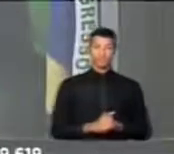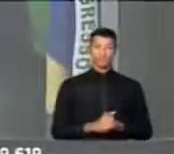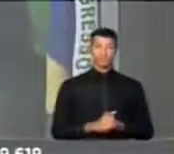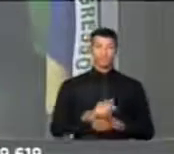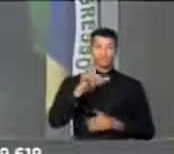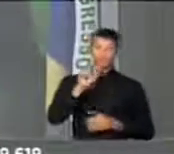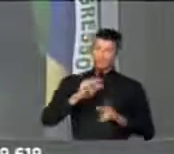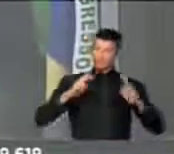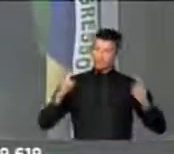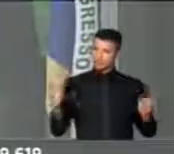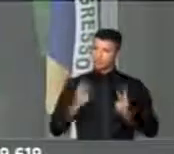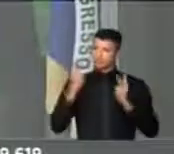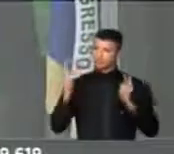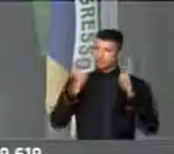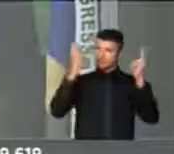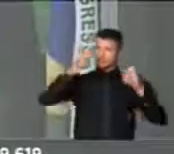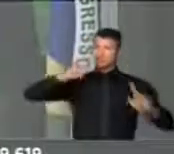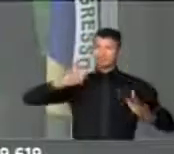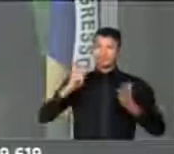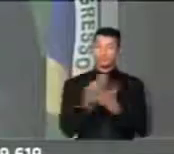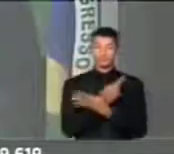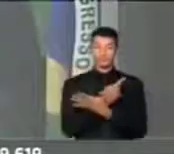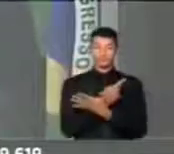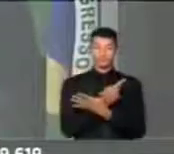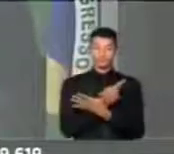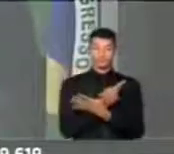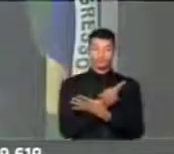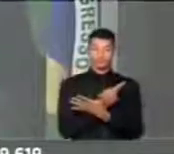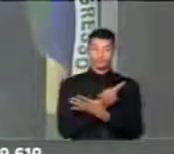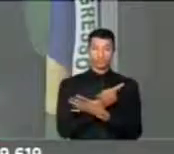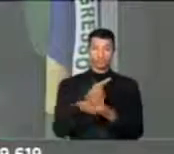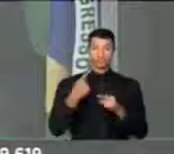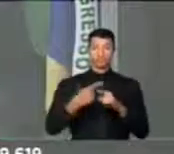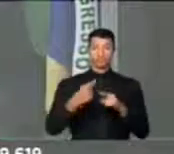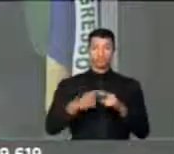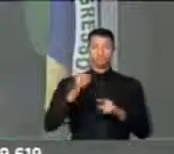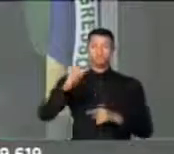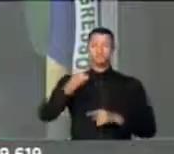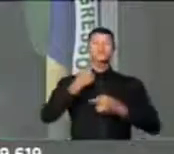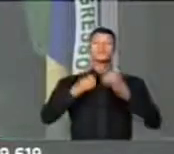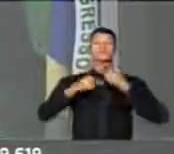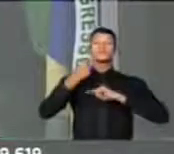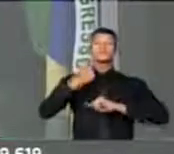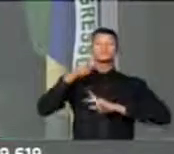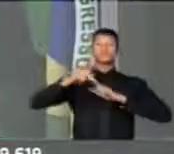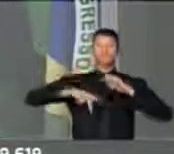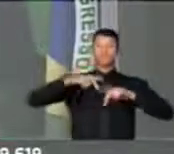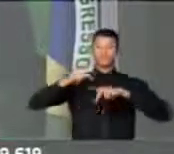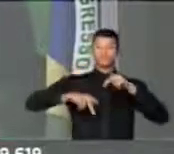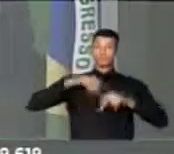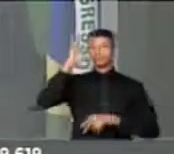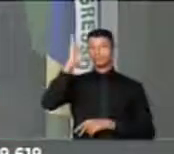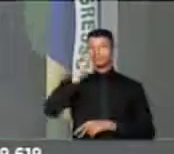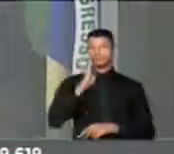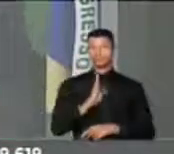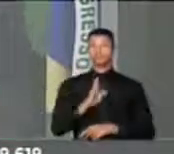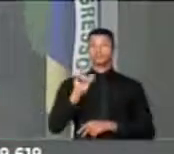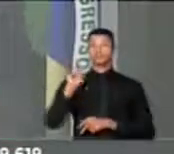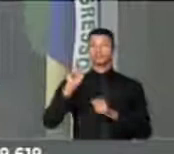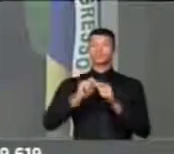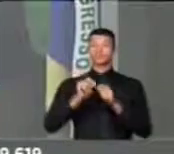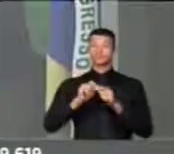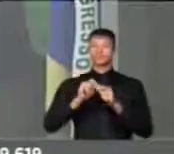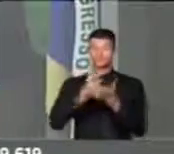Essa vitória aconteceria porque era um desejo do povo brasileiro. E quem